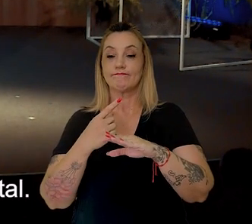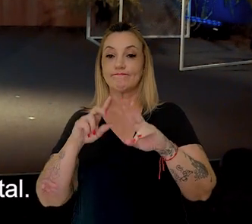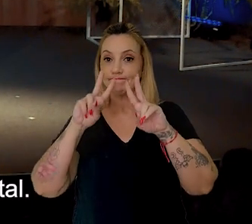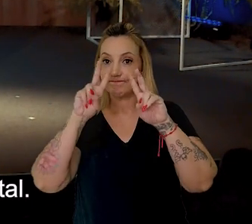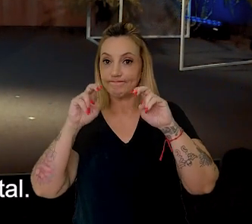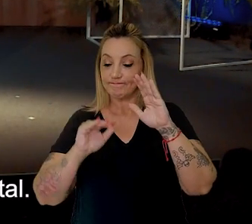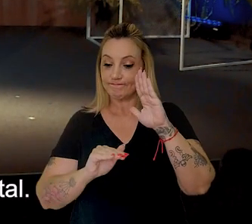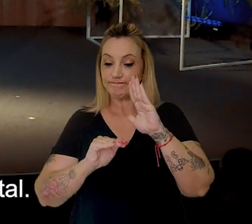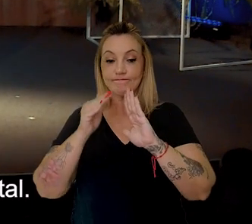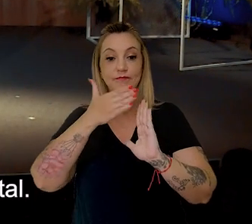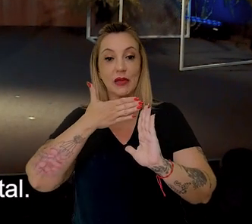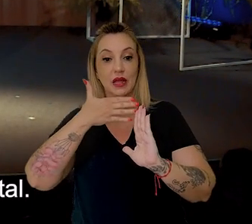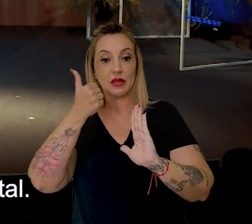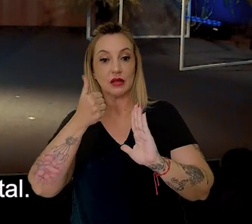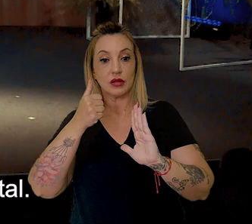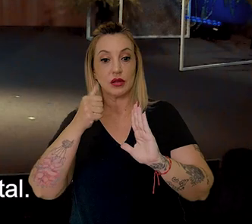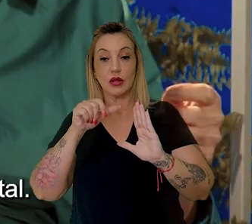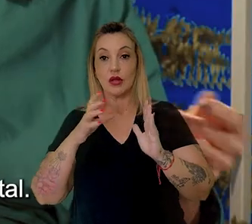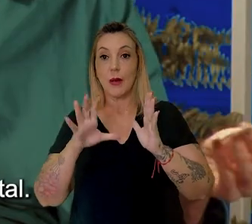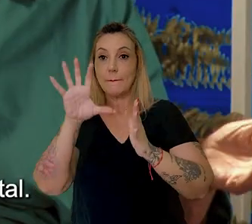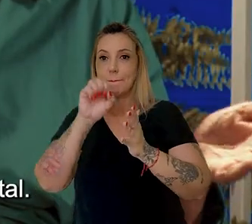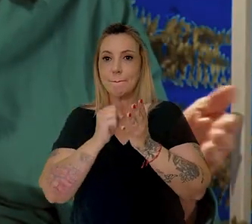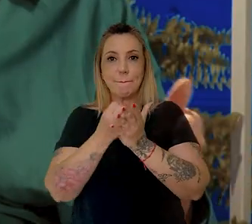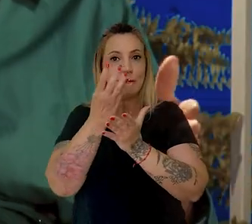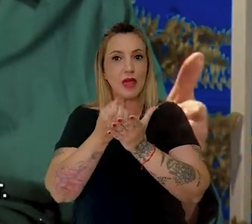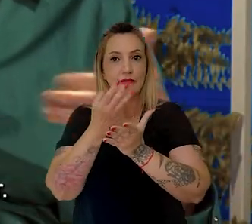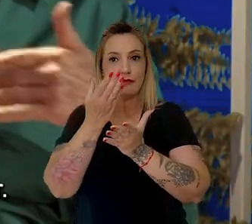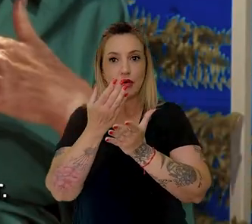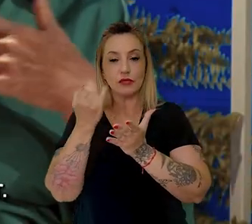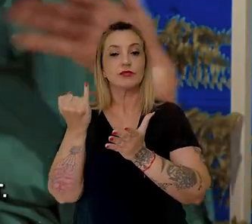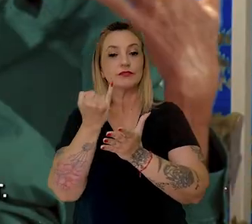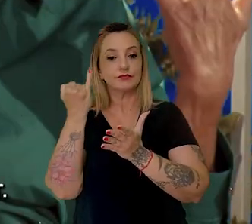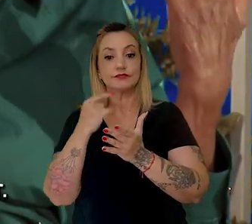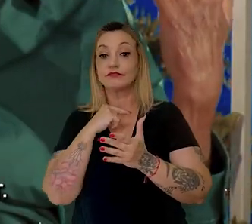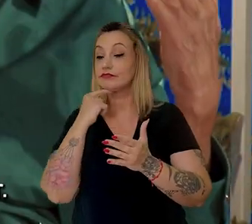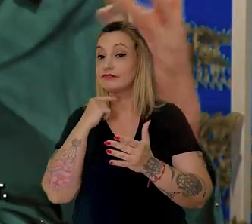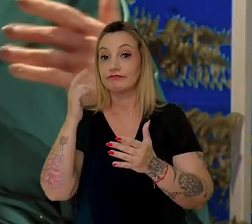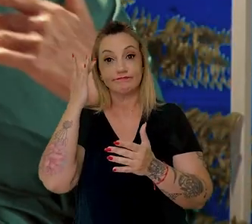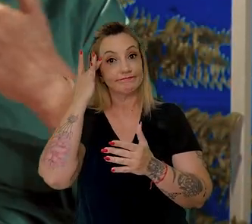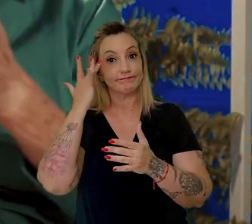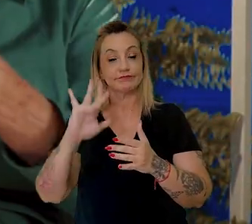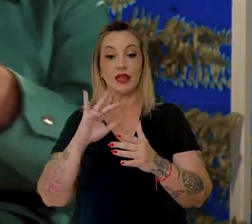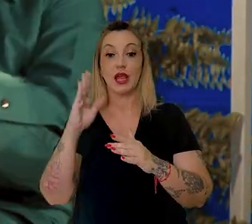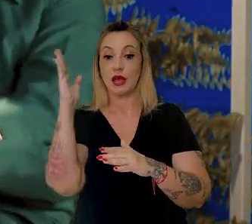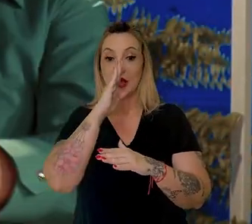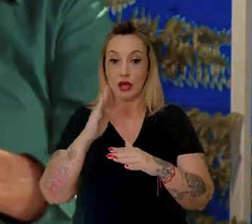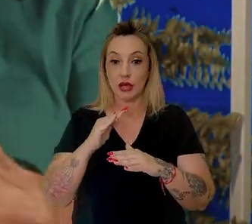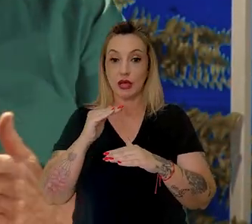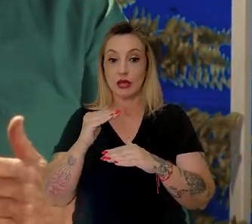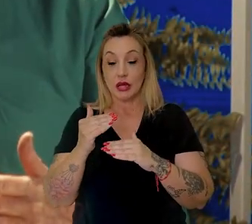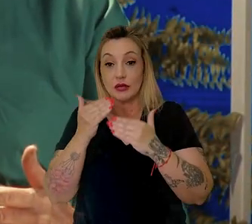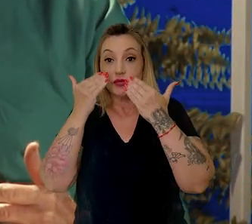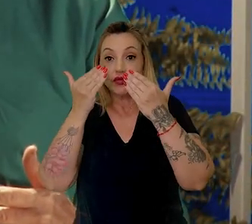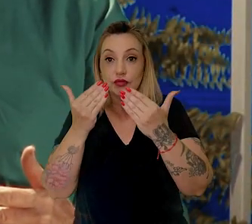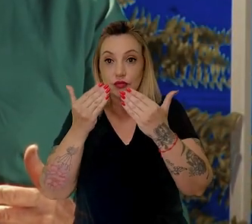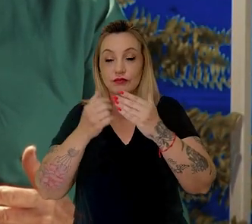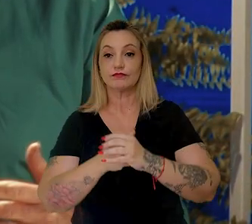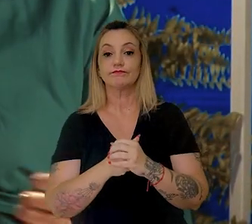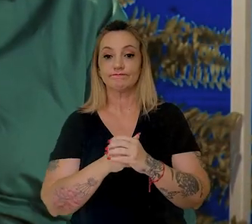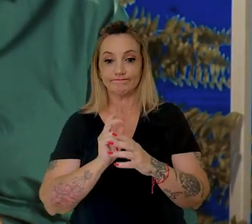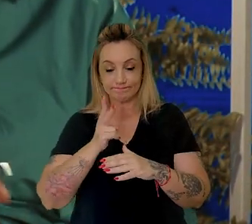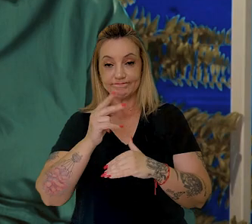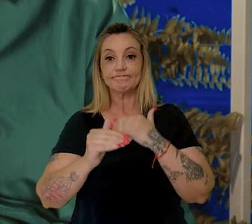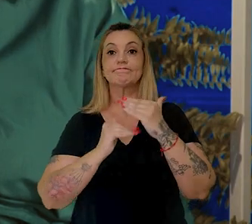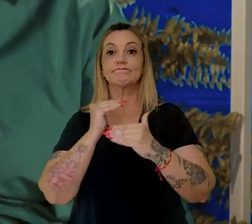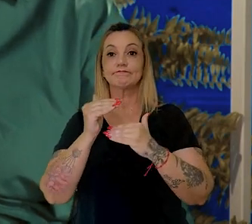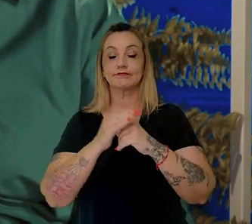de eh de coleta de dados que é fundamental Não adianta nós não vamos saber o Brasil ainda tá à frente o